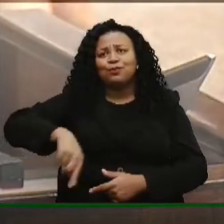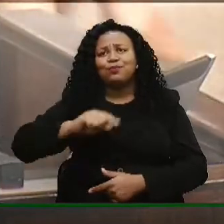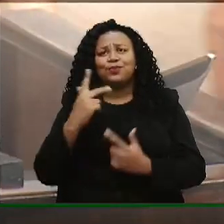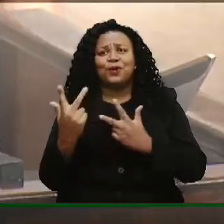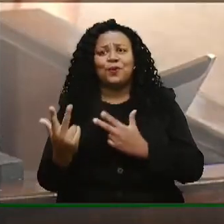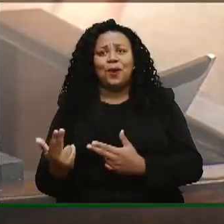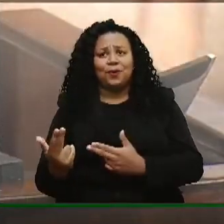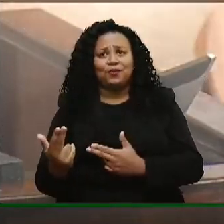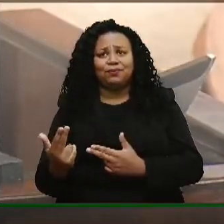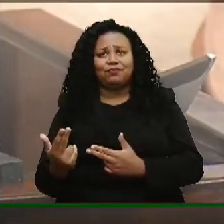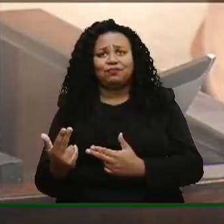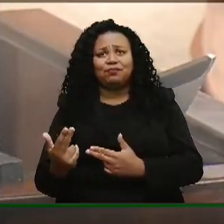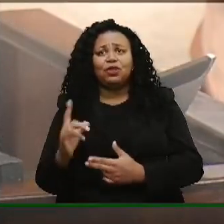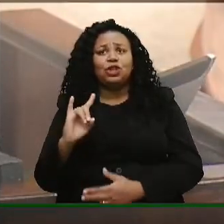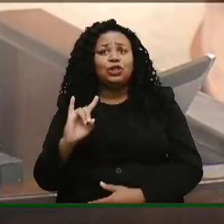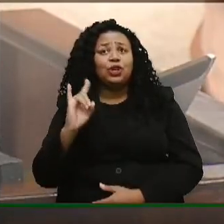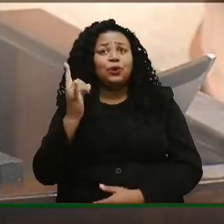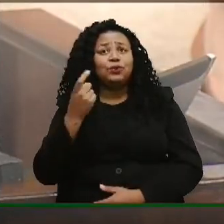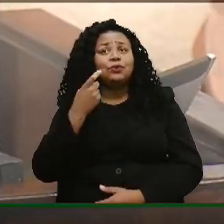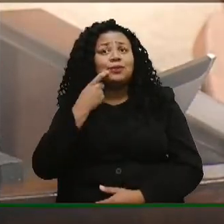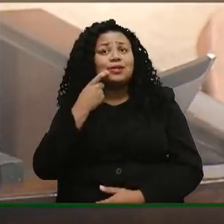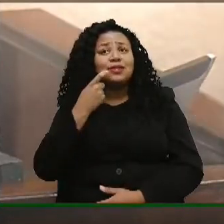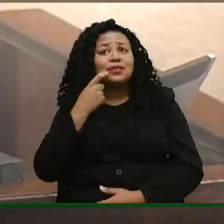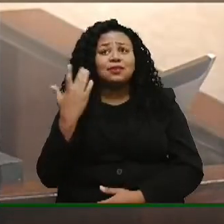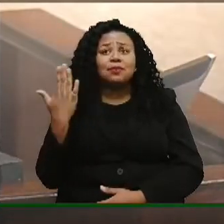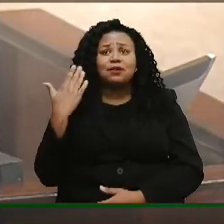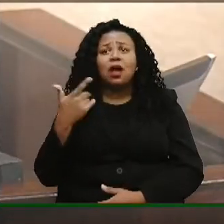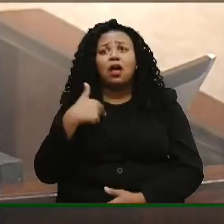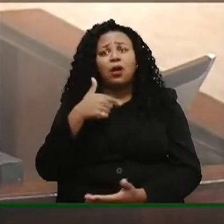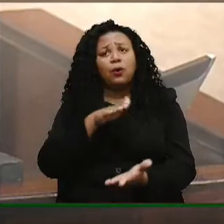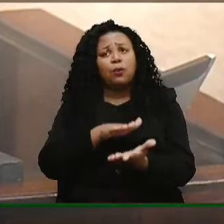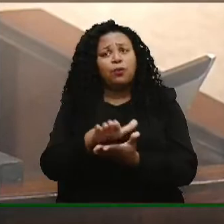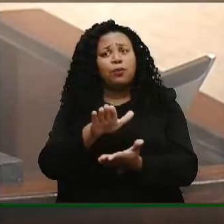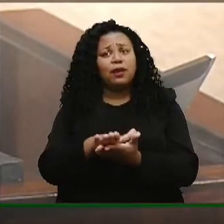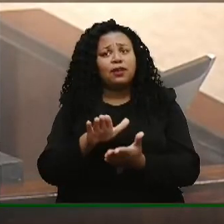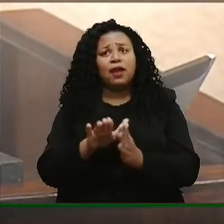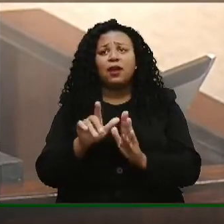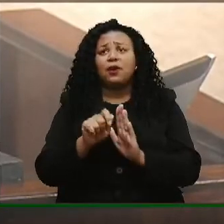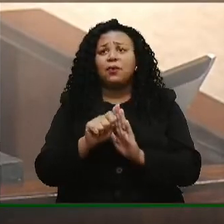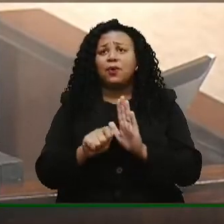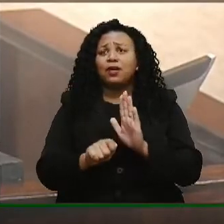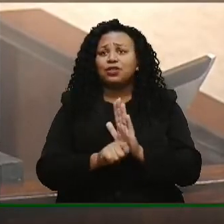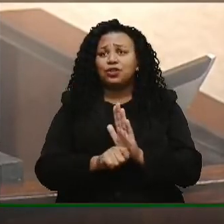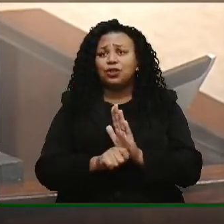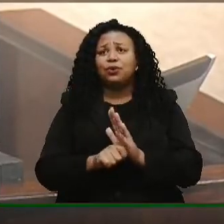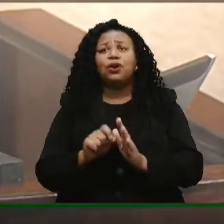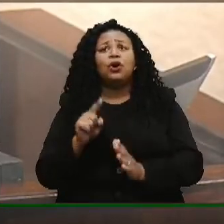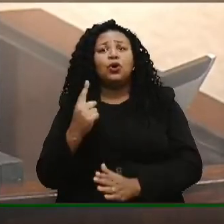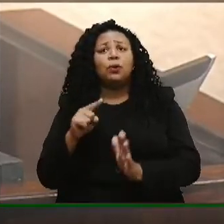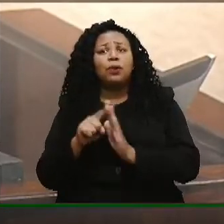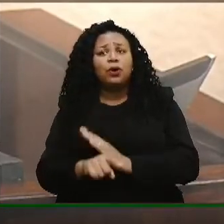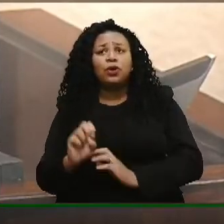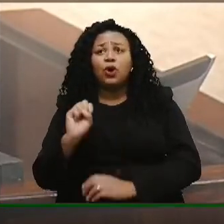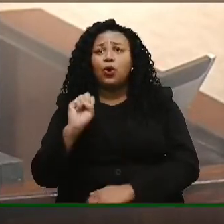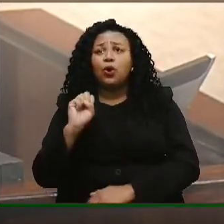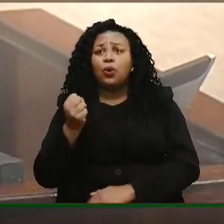enfrentamos. Na última sexta-feira, eu publiquei um artigo com a seguinte pergunta: 8